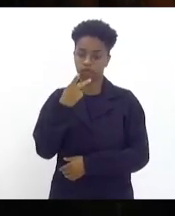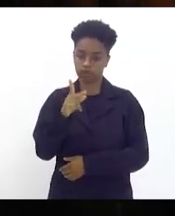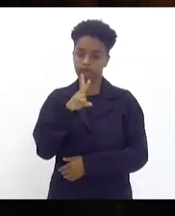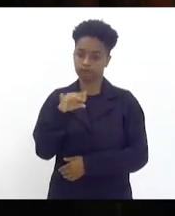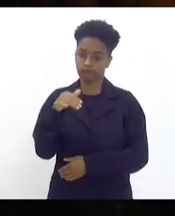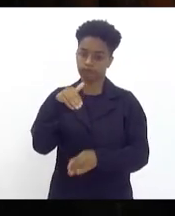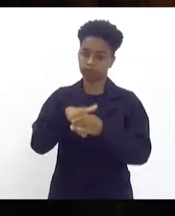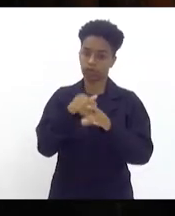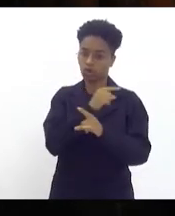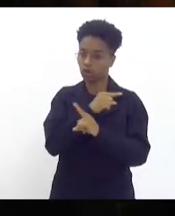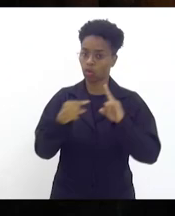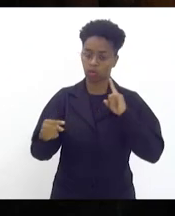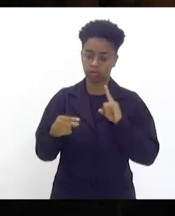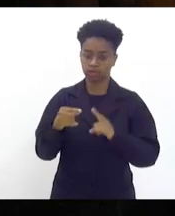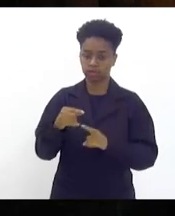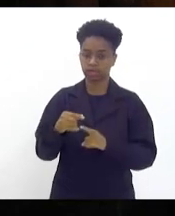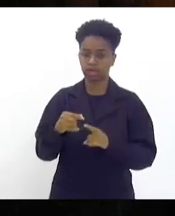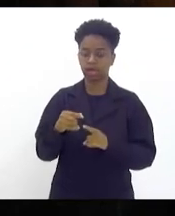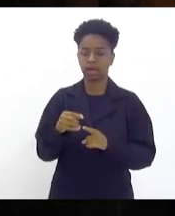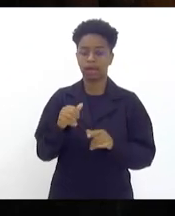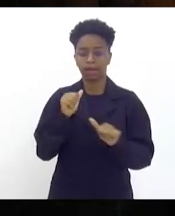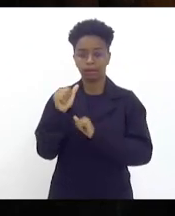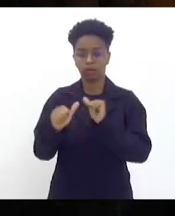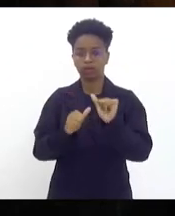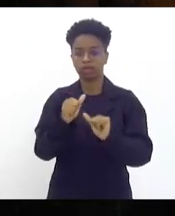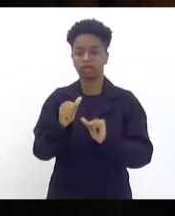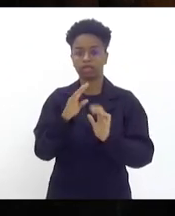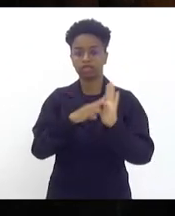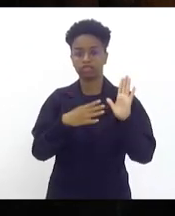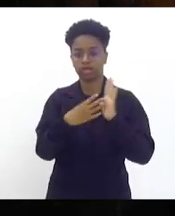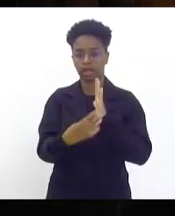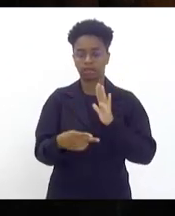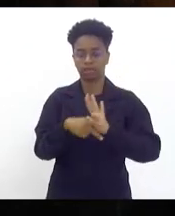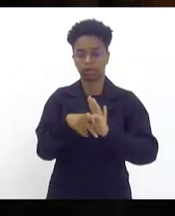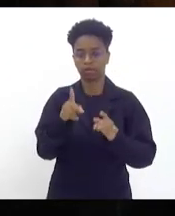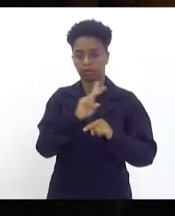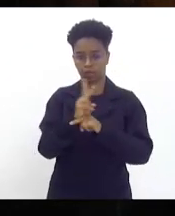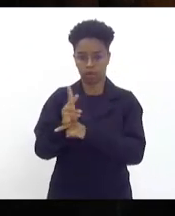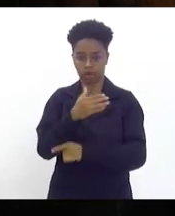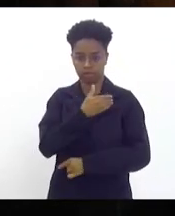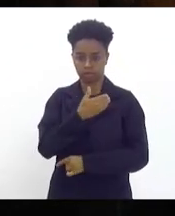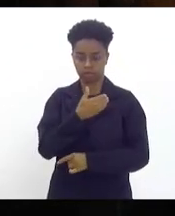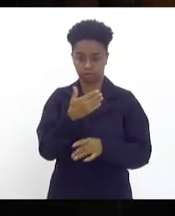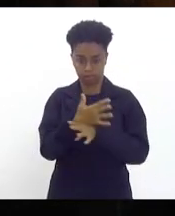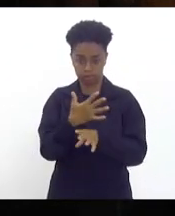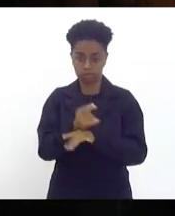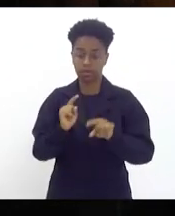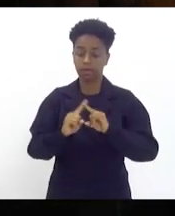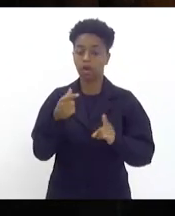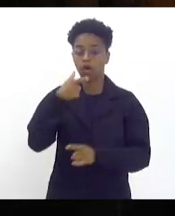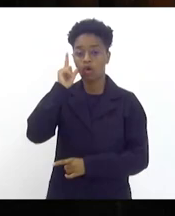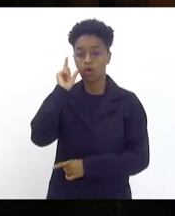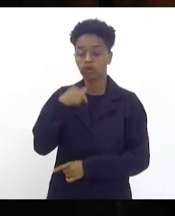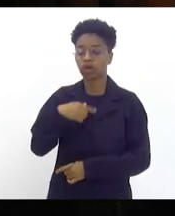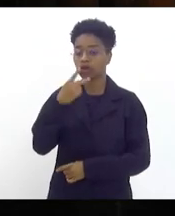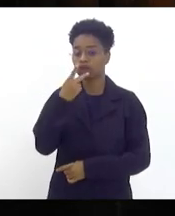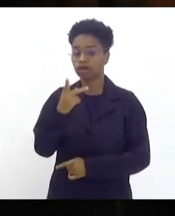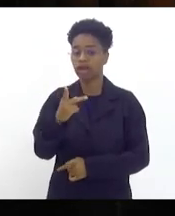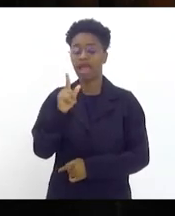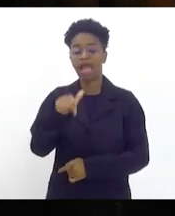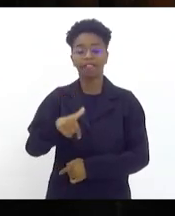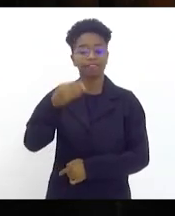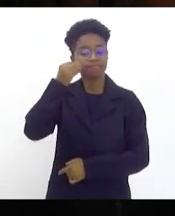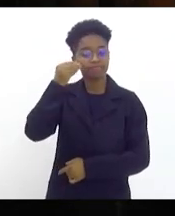tese de mudança da escala da guarda municipal ora o que sustentei ontem foi uma tentativa